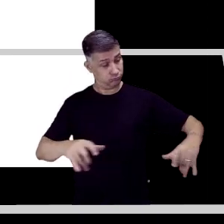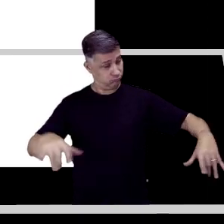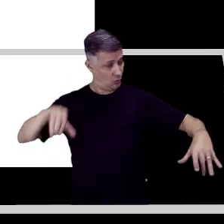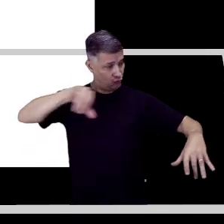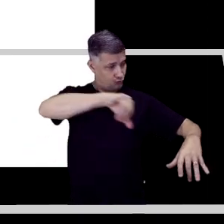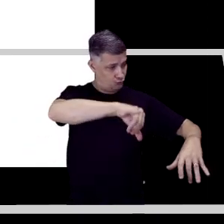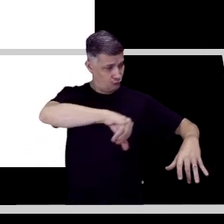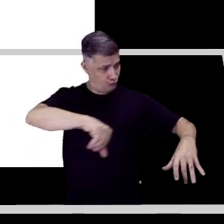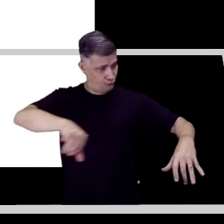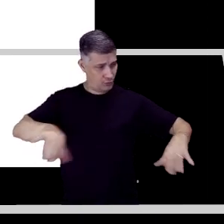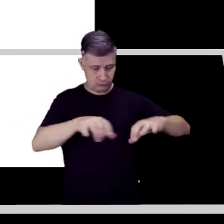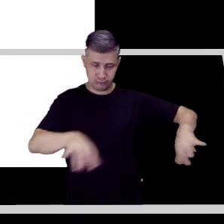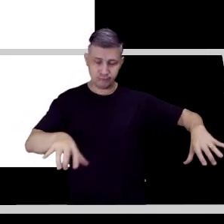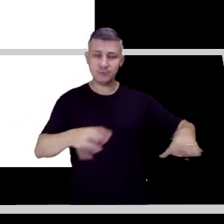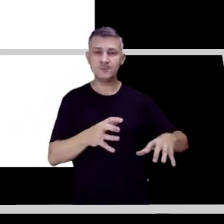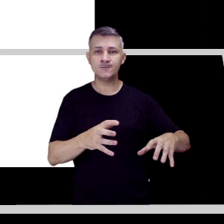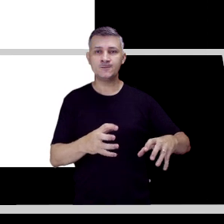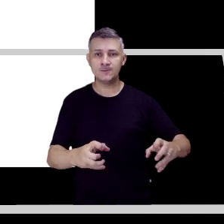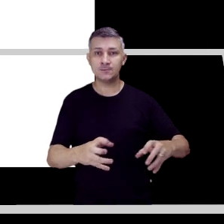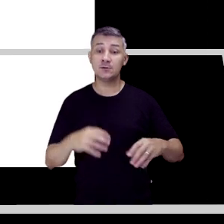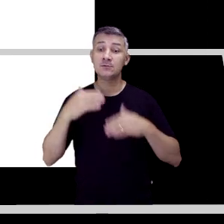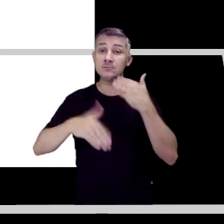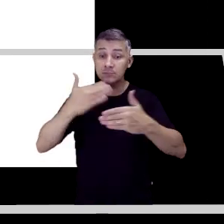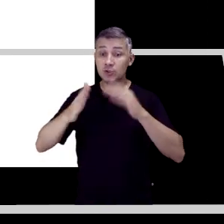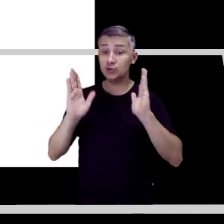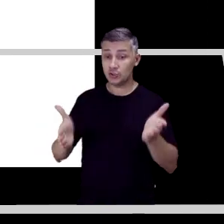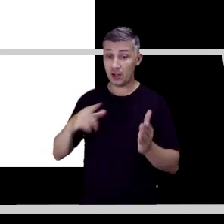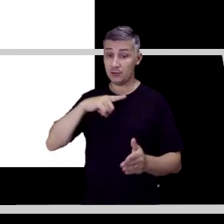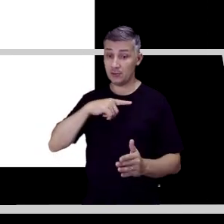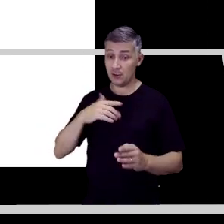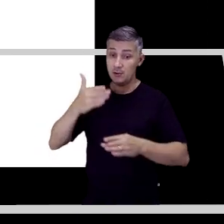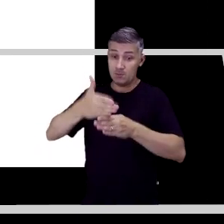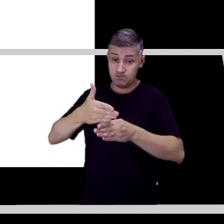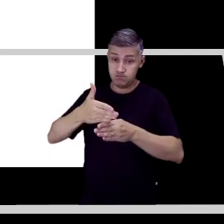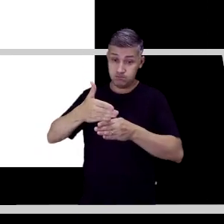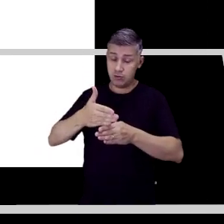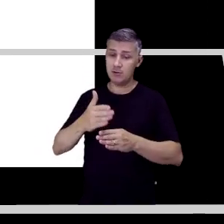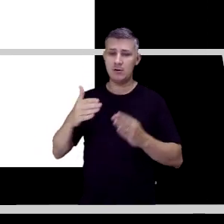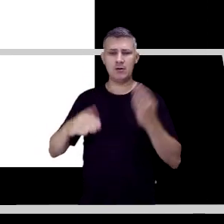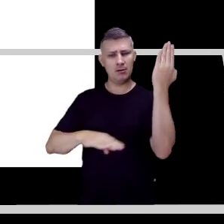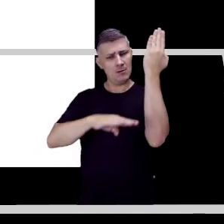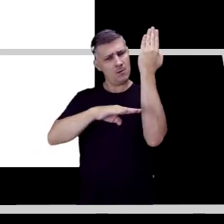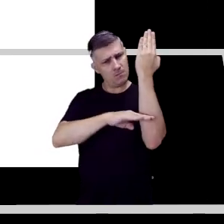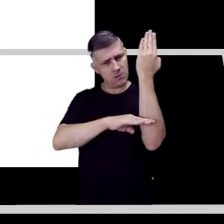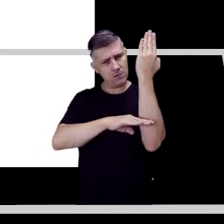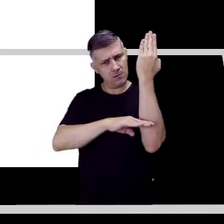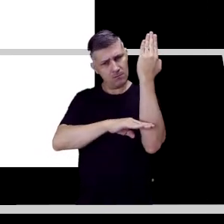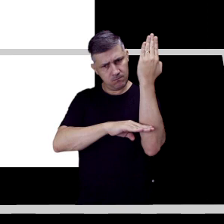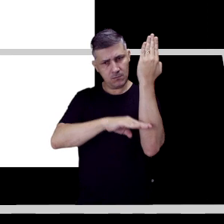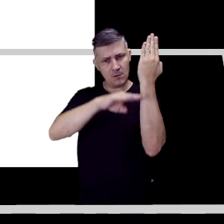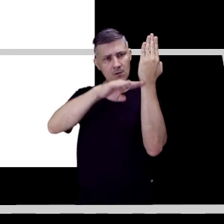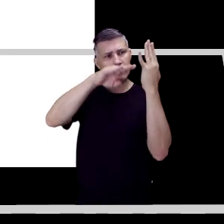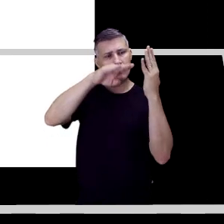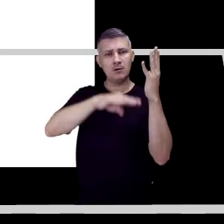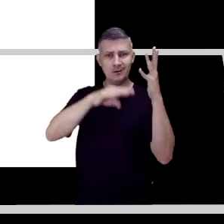funciona esse processo. Aqui a gente já chega na escala do que a gente chama dos corpos, ou seja, a